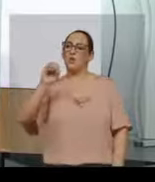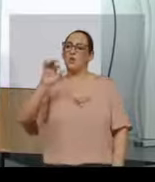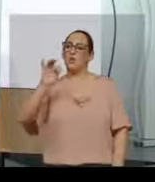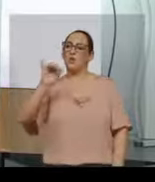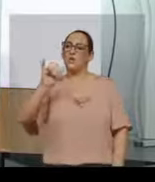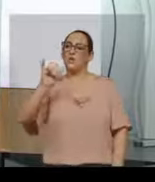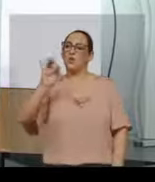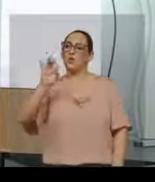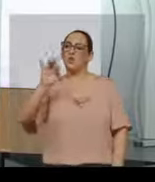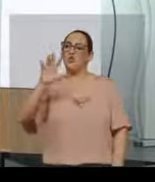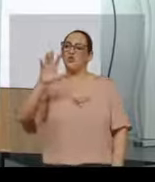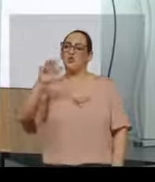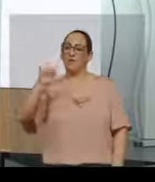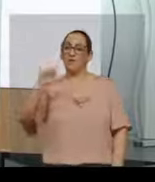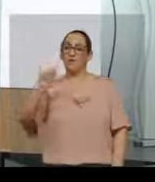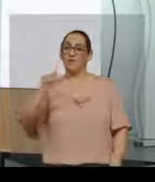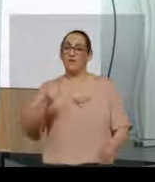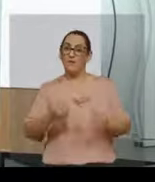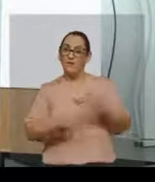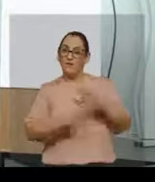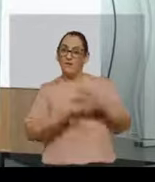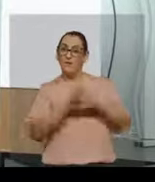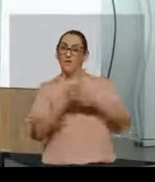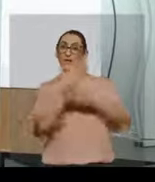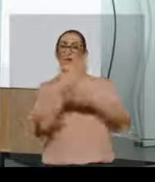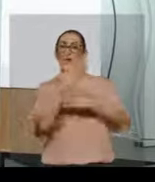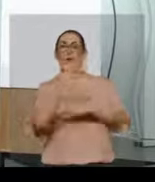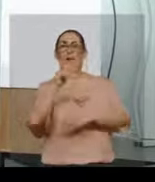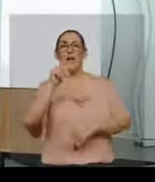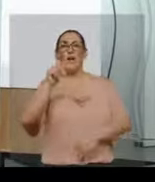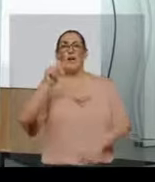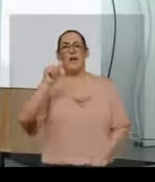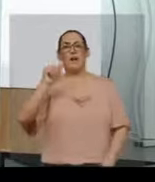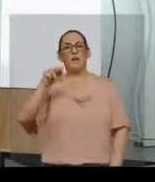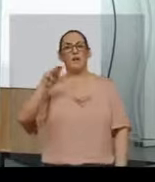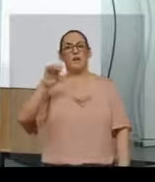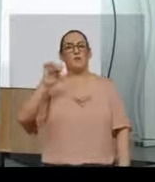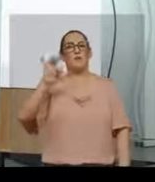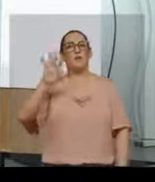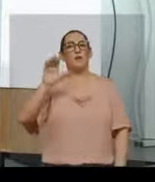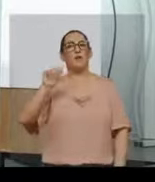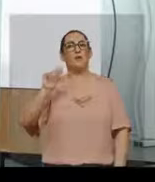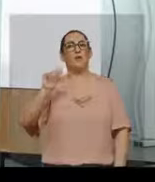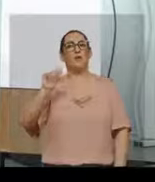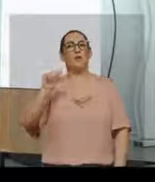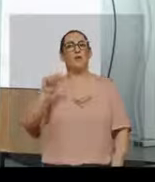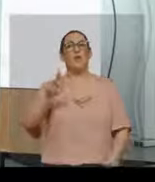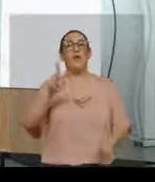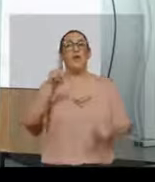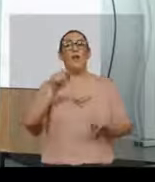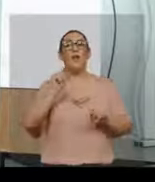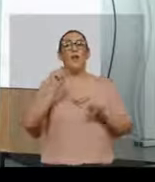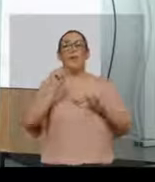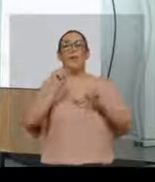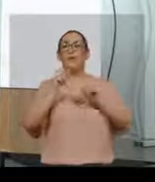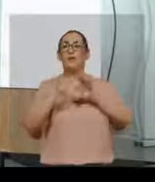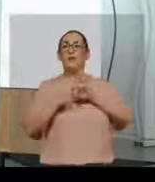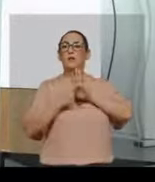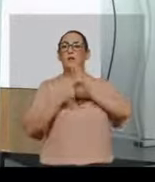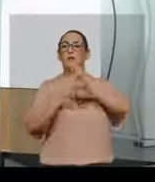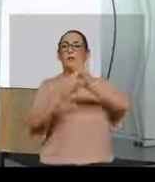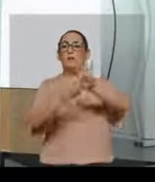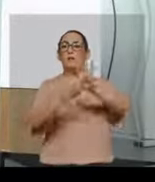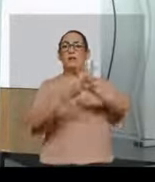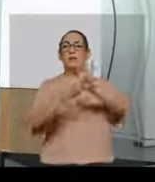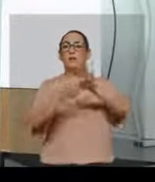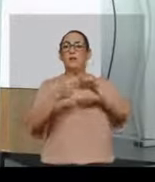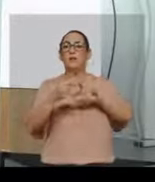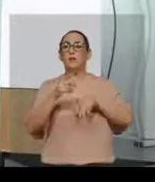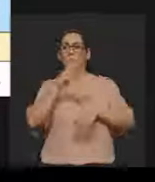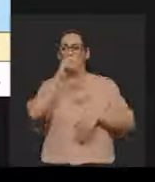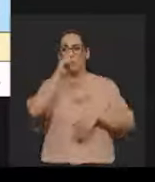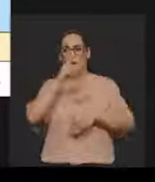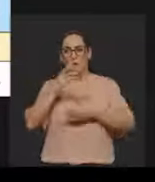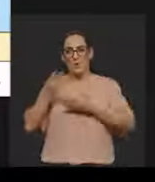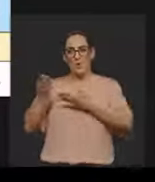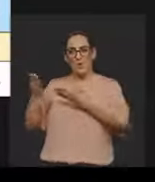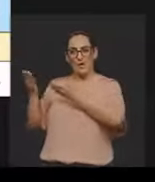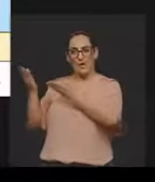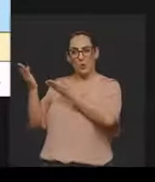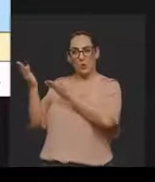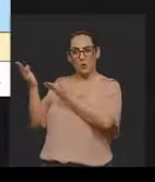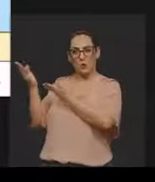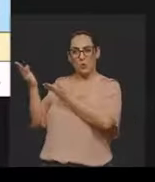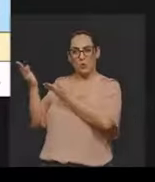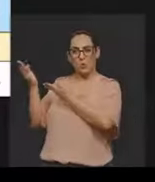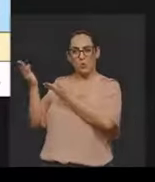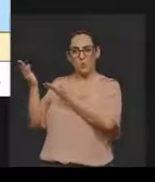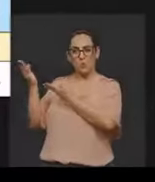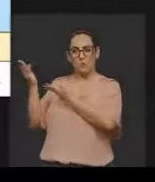produzir gametas, vai ser essa daqui representada em amarelo. Reparem que, olha, nesse primeiro grupo aqui, a